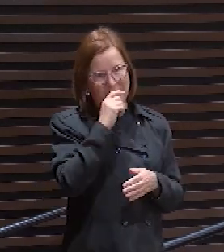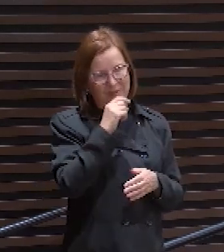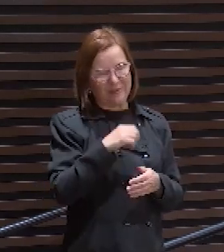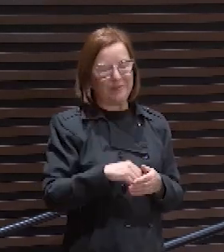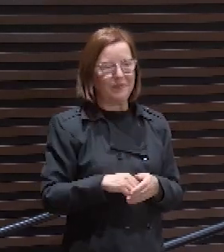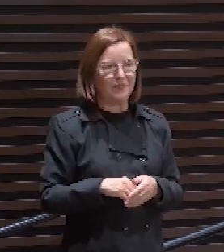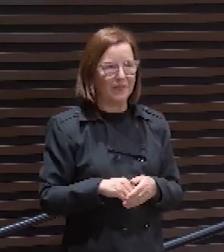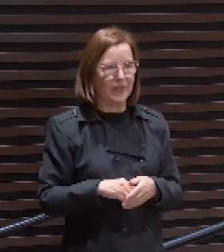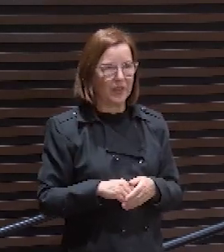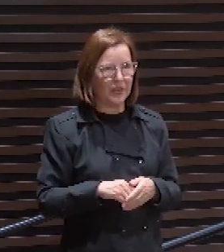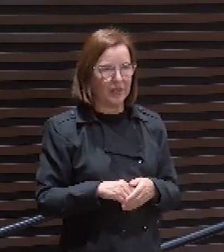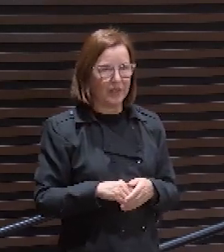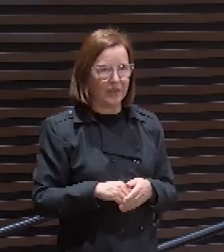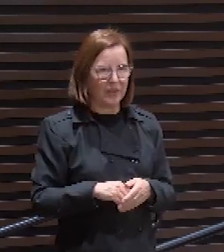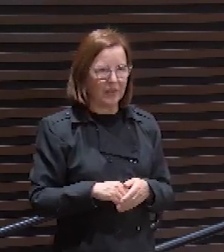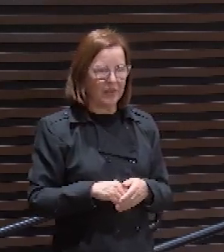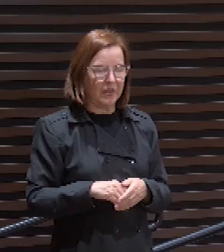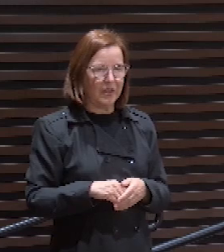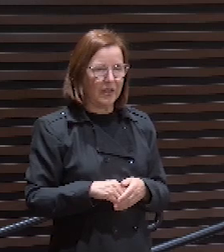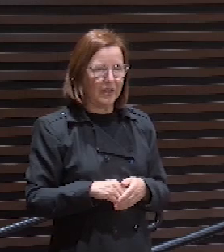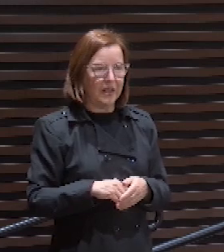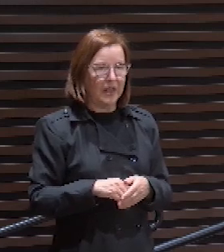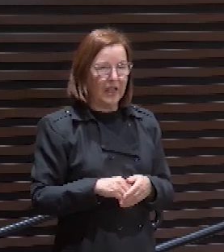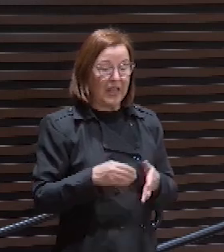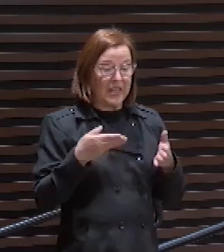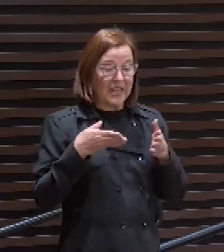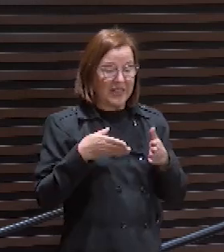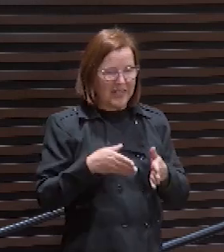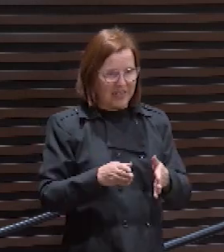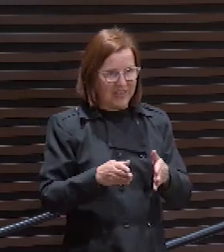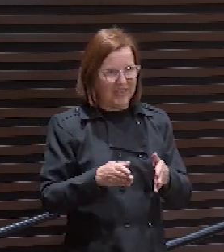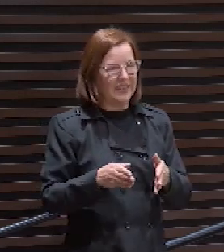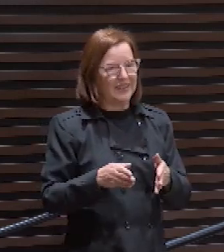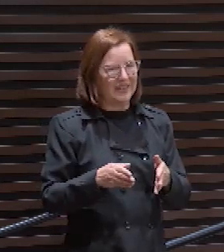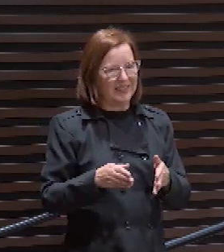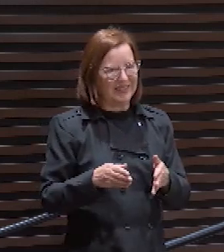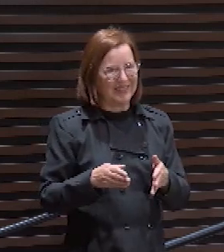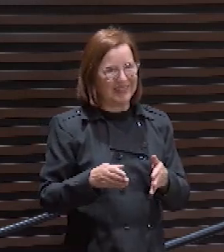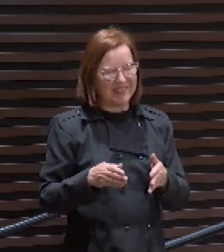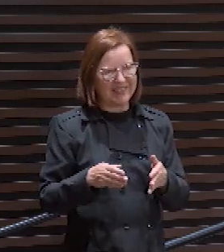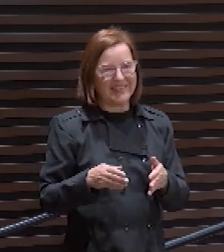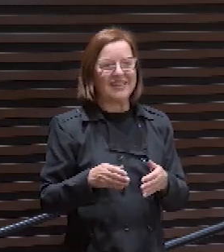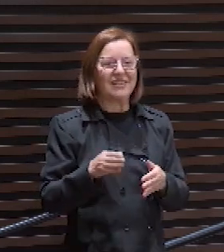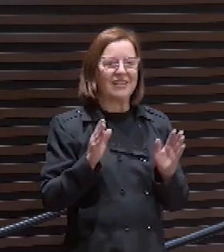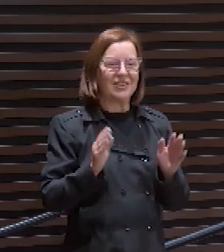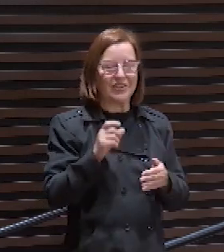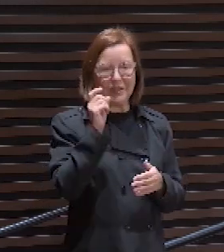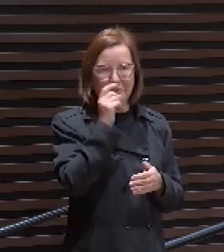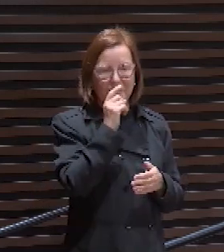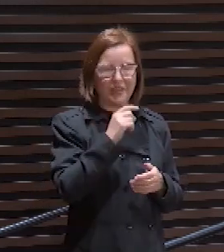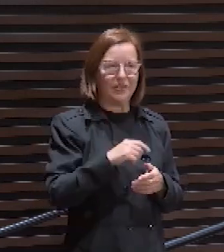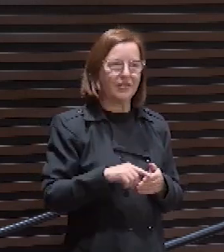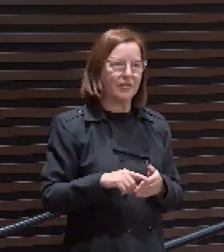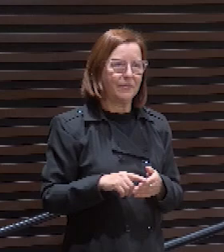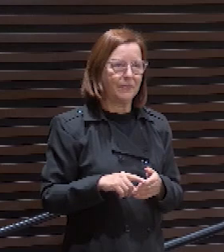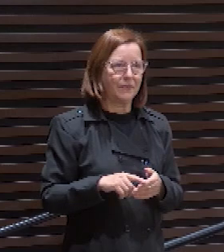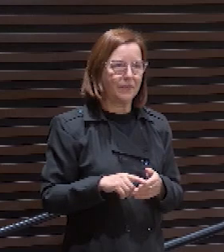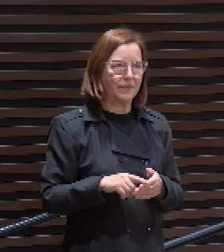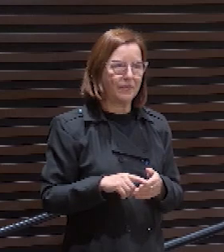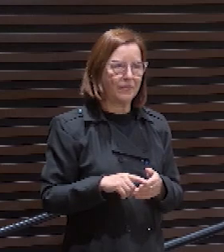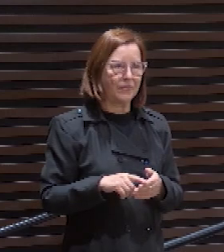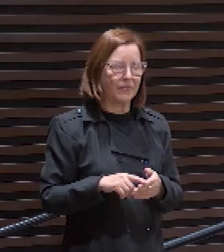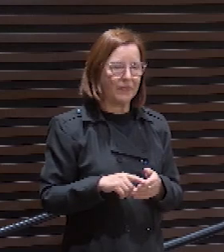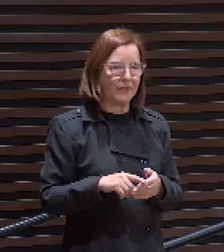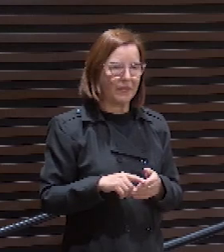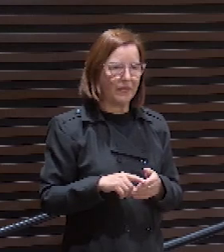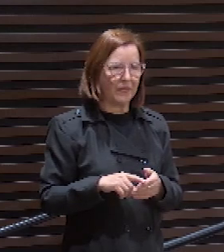mentir, mas ela mente mesmo assim. Porque nascemos assim. E um dia, como diz Jesus em sua parábola, como ele reflete isso,